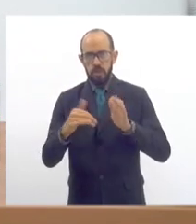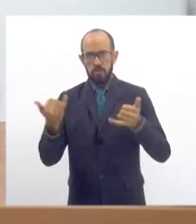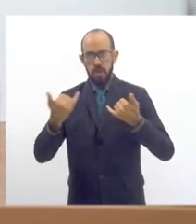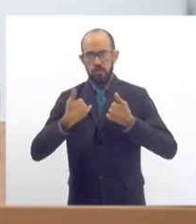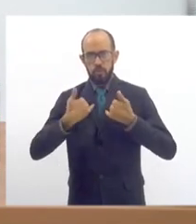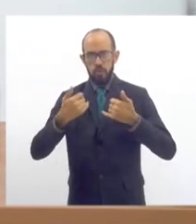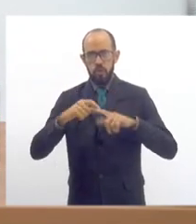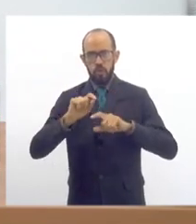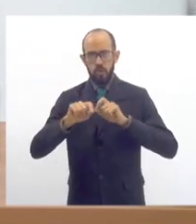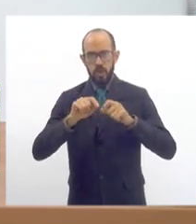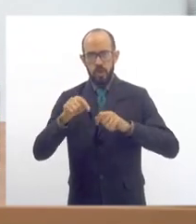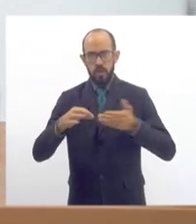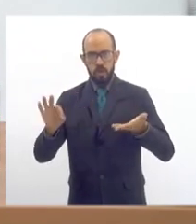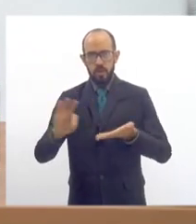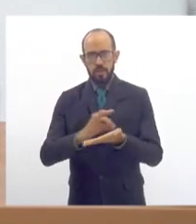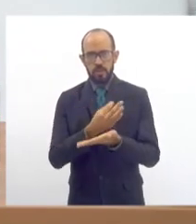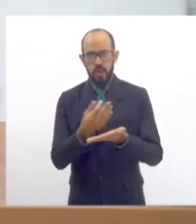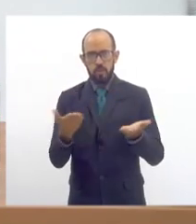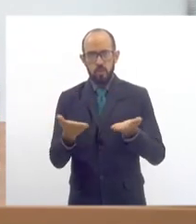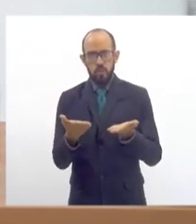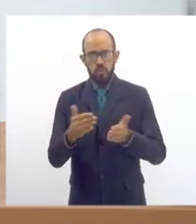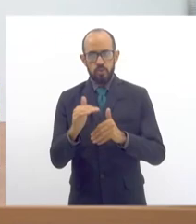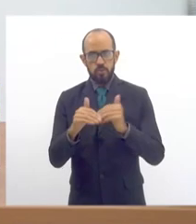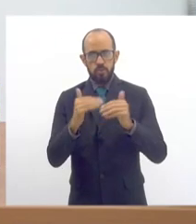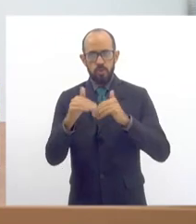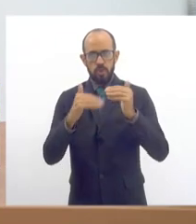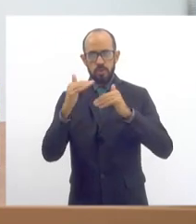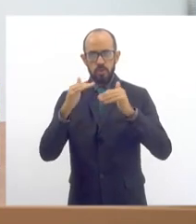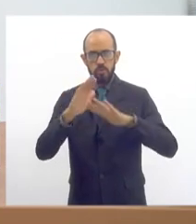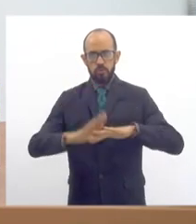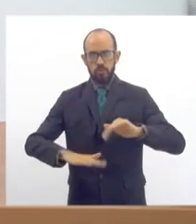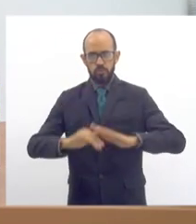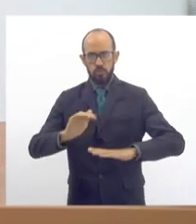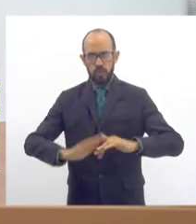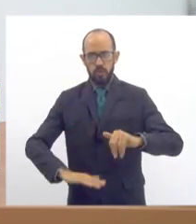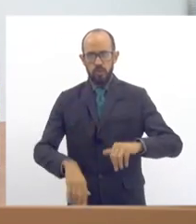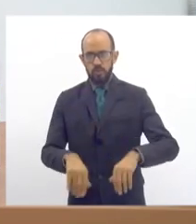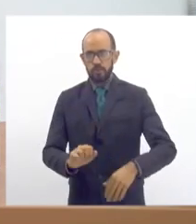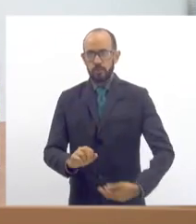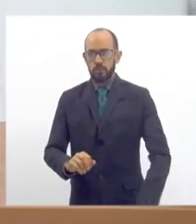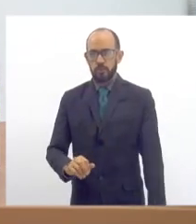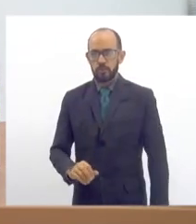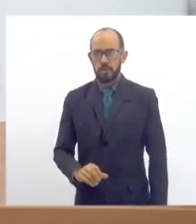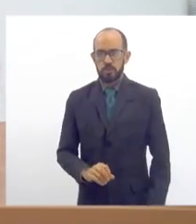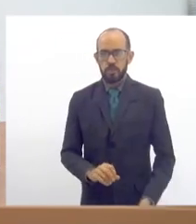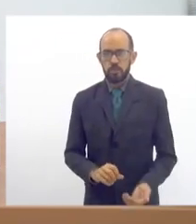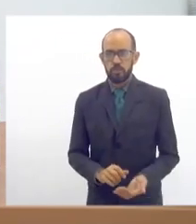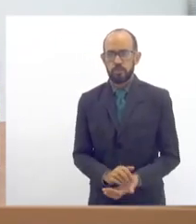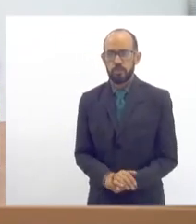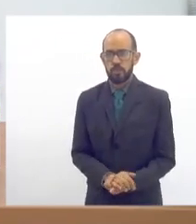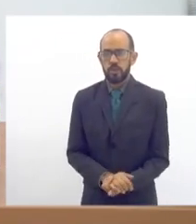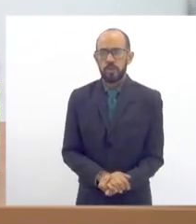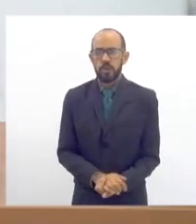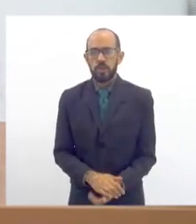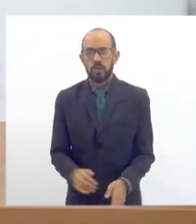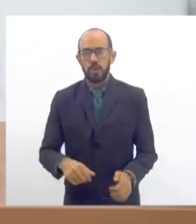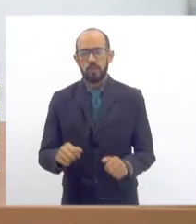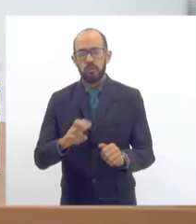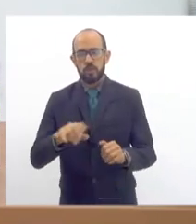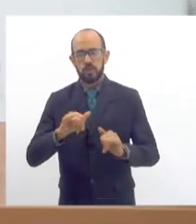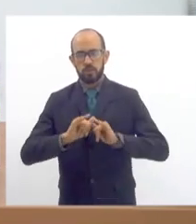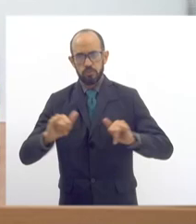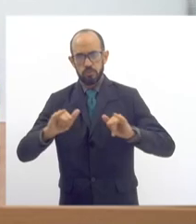assinado hoje a questão das progressões e que elas devem ser, portanto, publicadas no próximo Diário Oficial, salvo